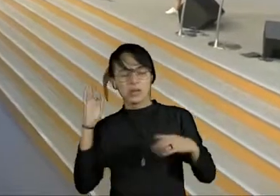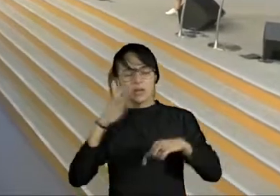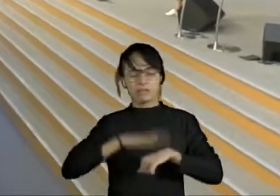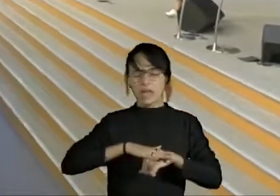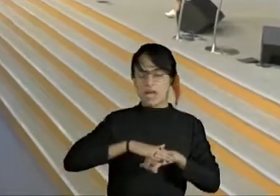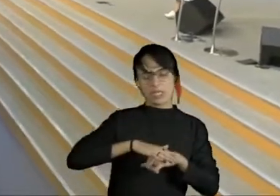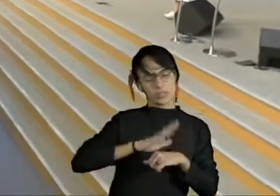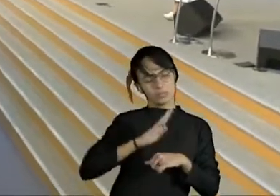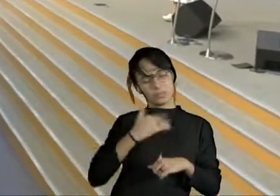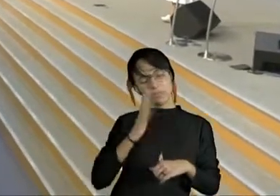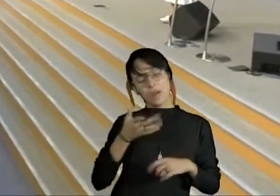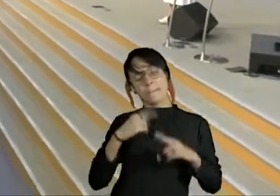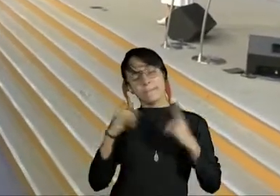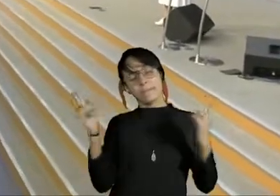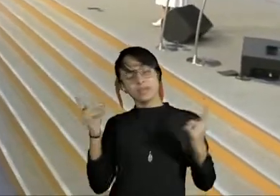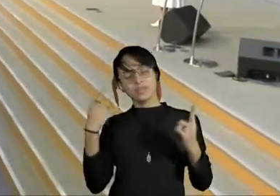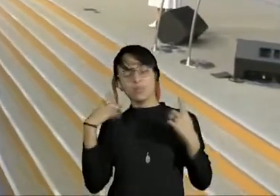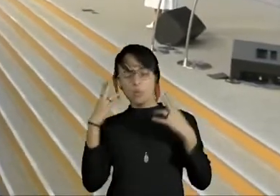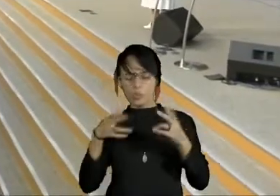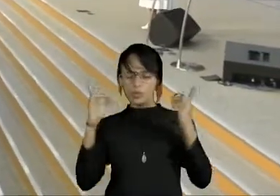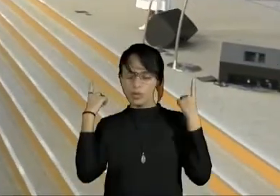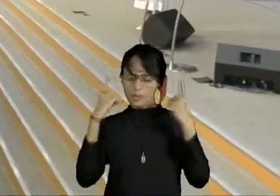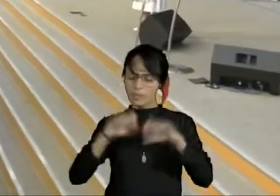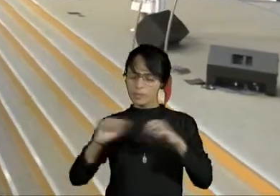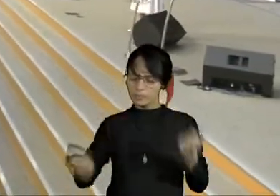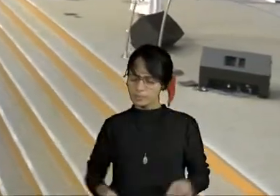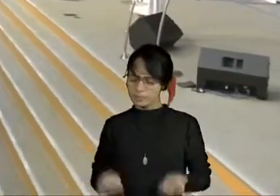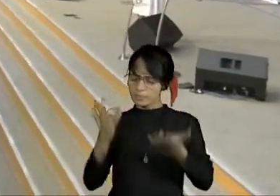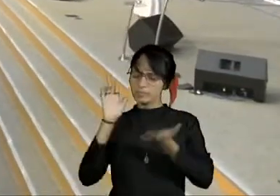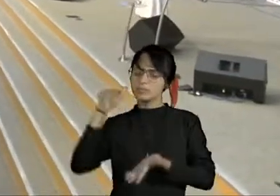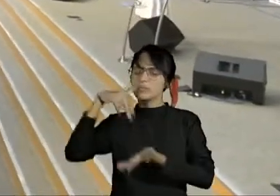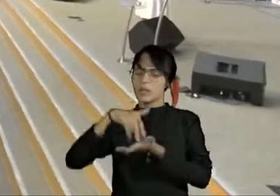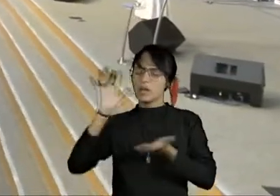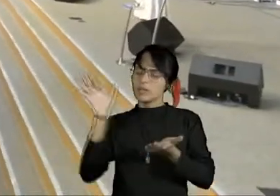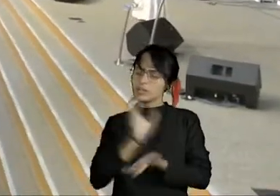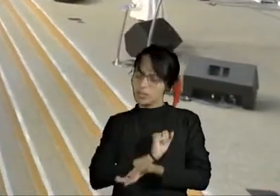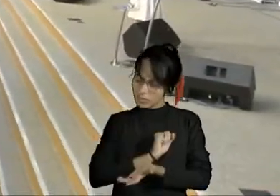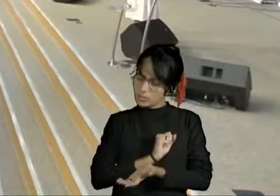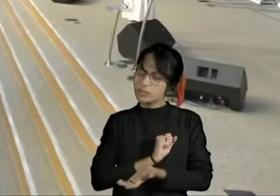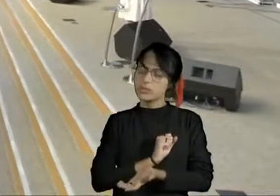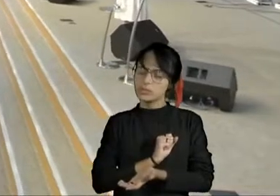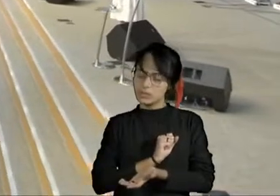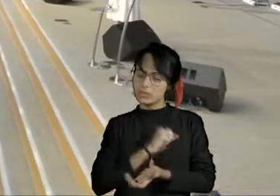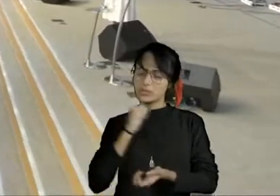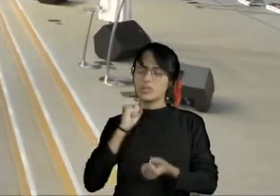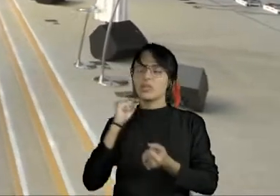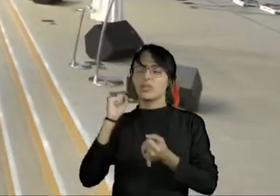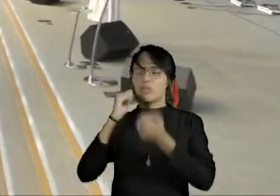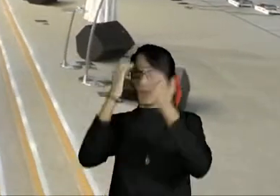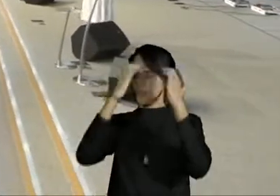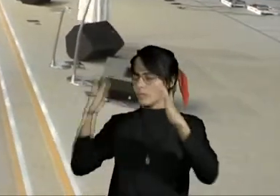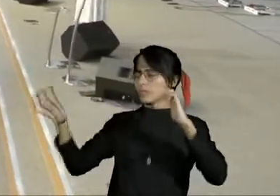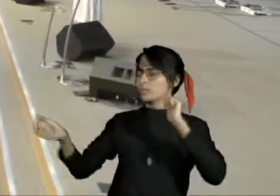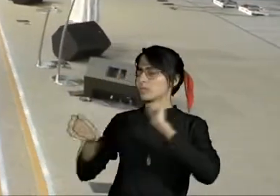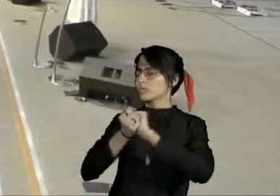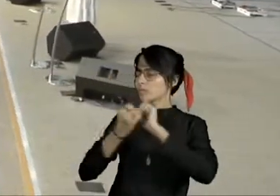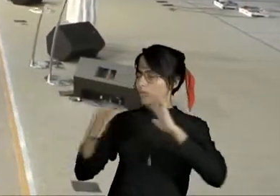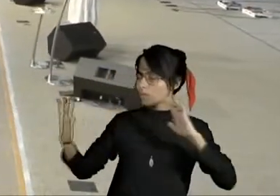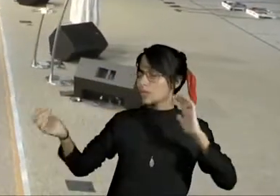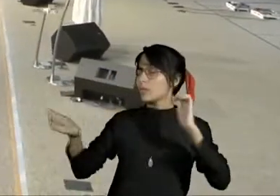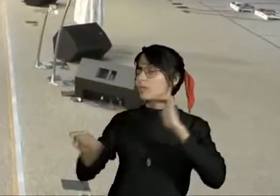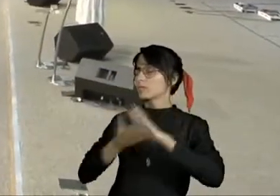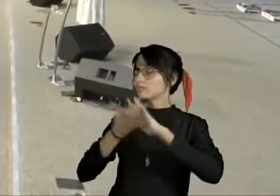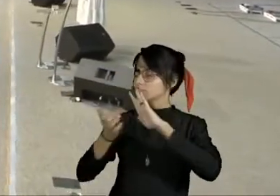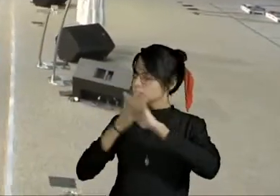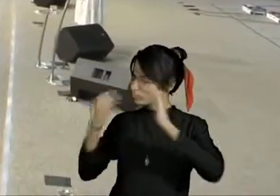noite, como Davi, nós podemos erguer um altar de adoração e tributar a ti toda a honra e toda a glória que é devida ao